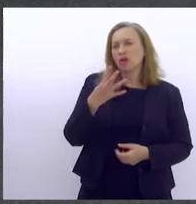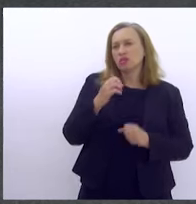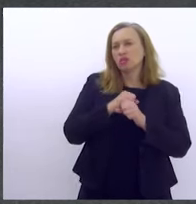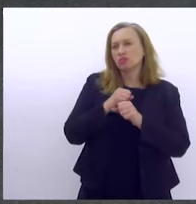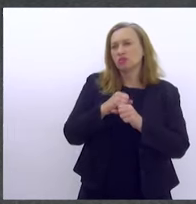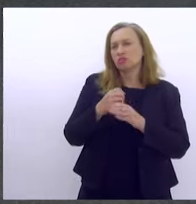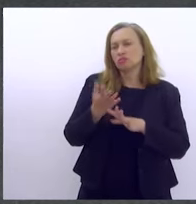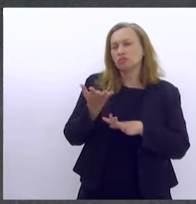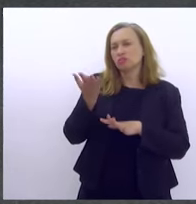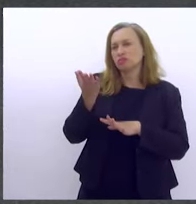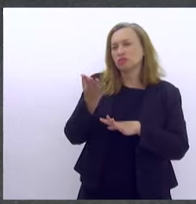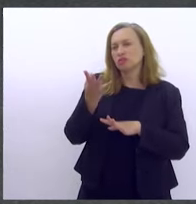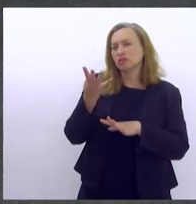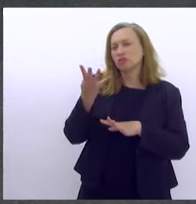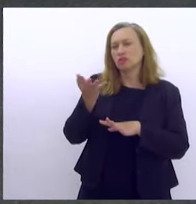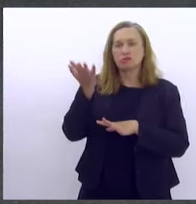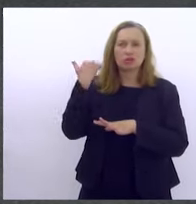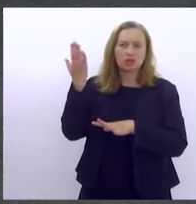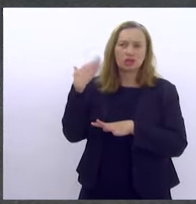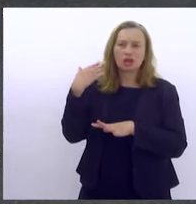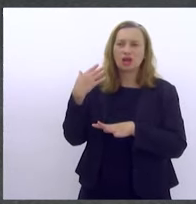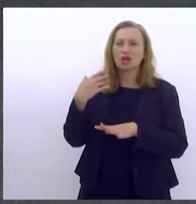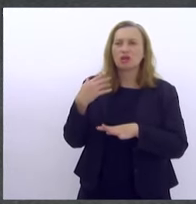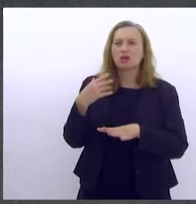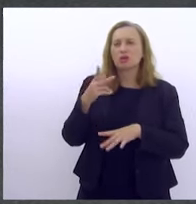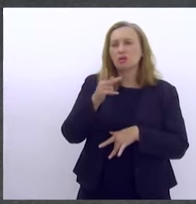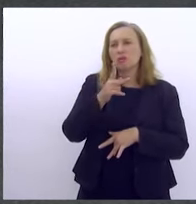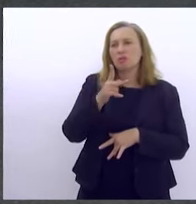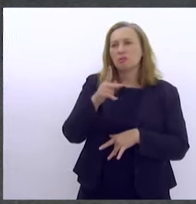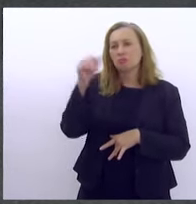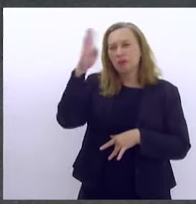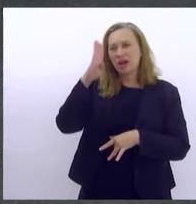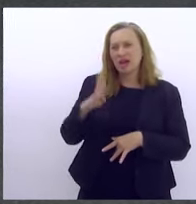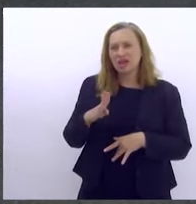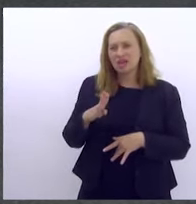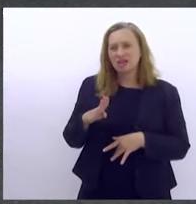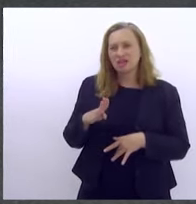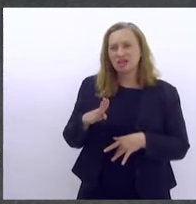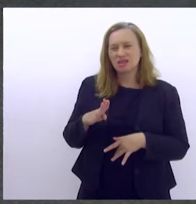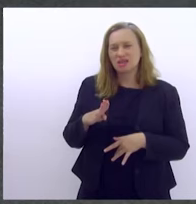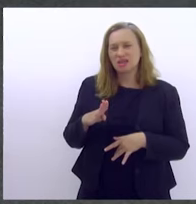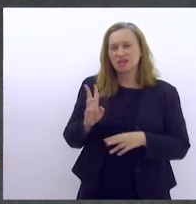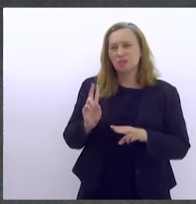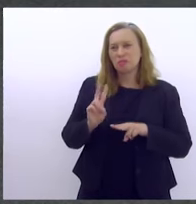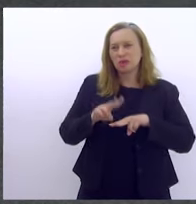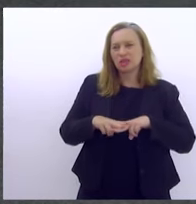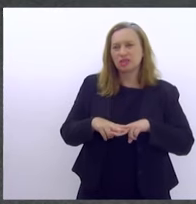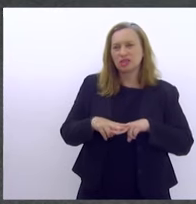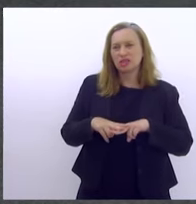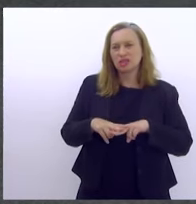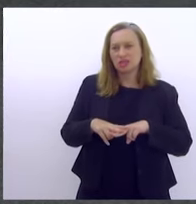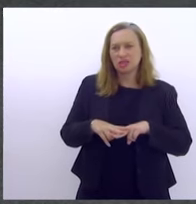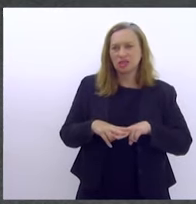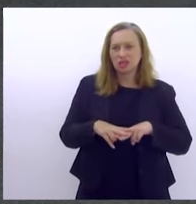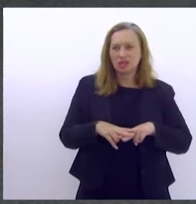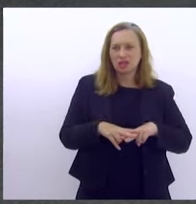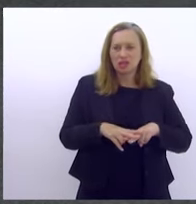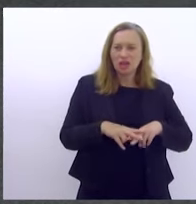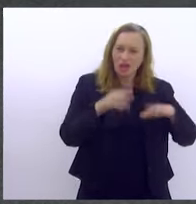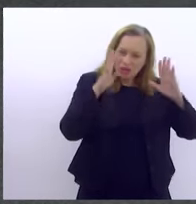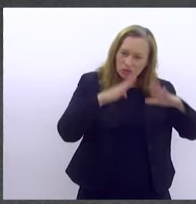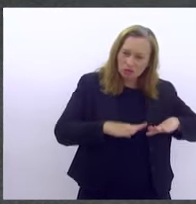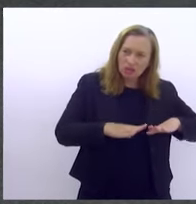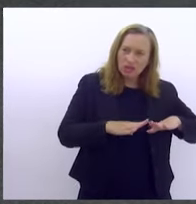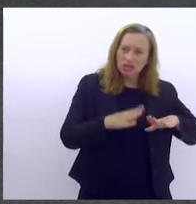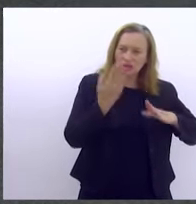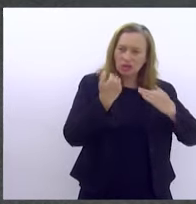4 décadas atrás, o nosso país ainda apreendia elementos de culto de matriz africana. O próprio